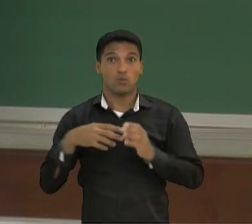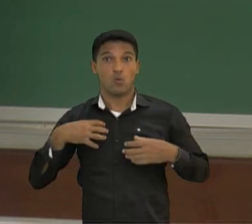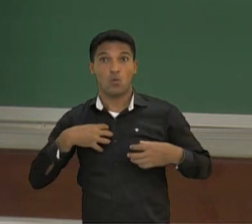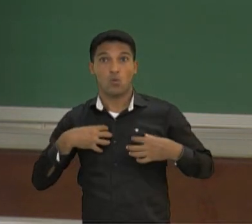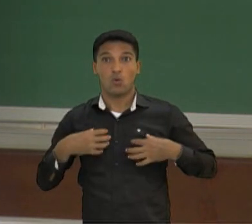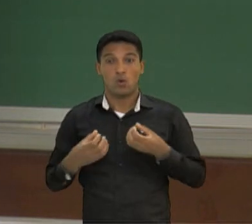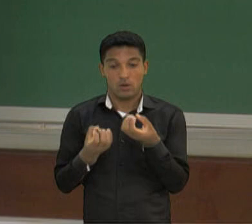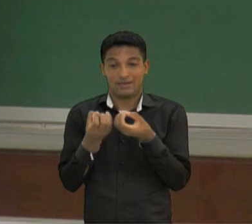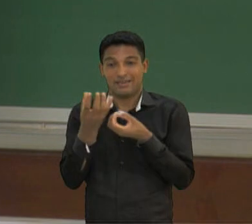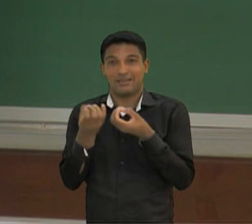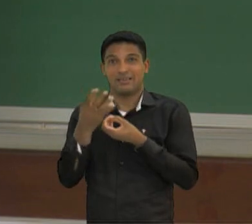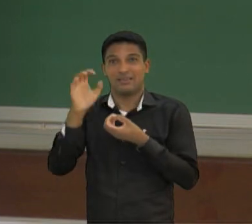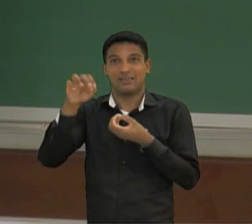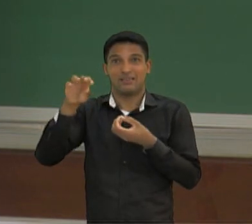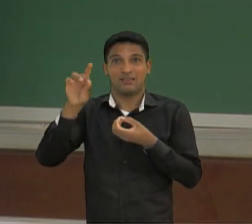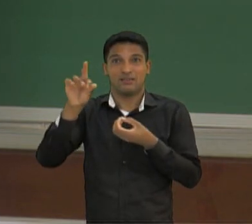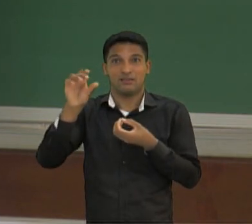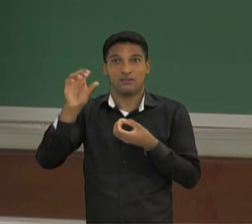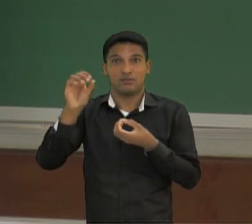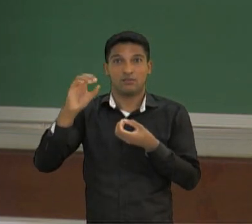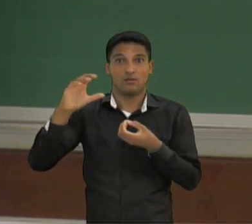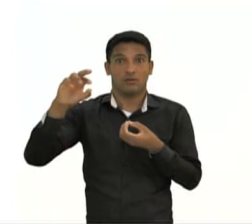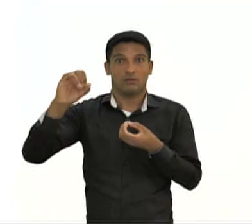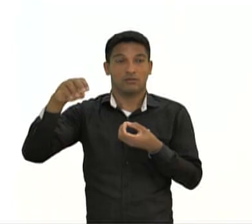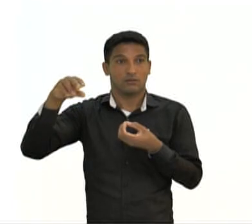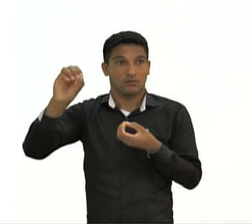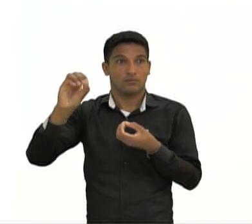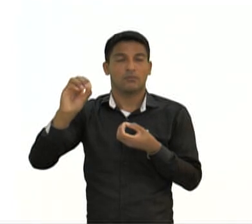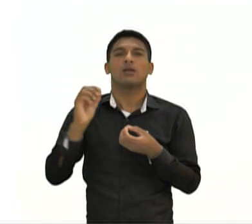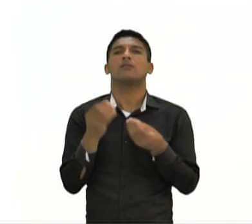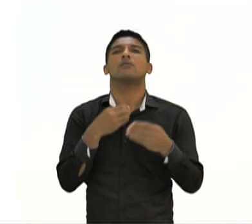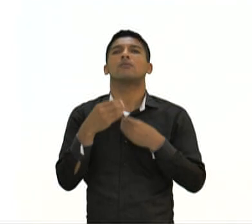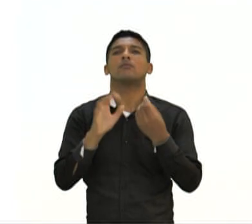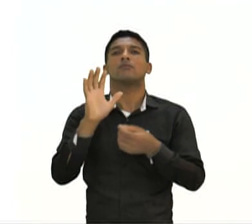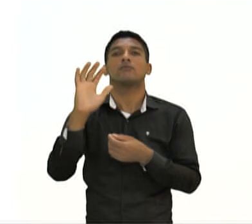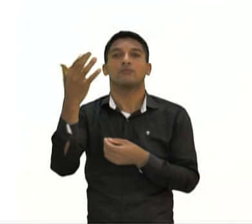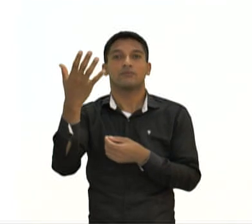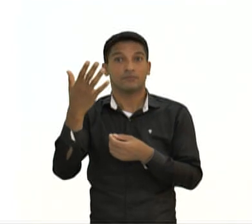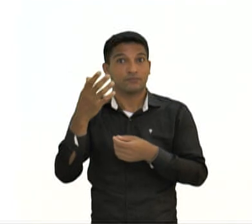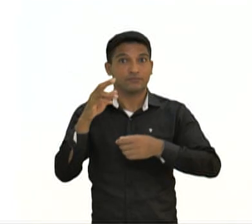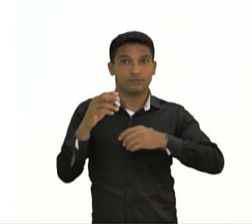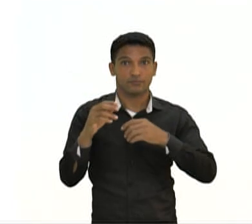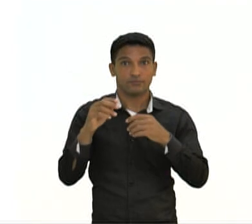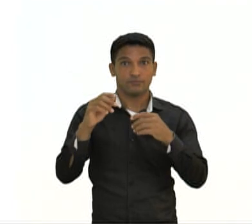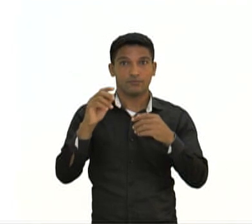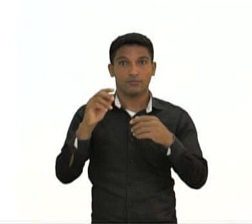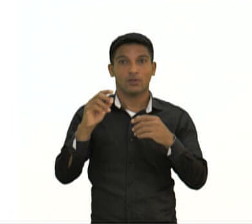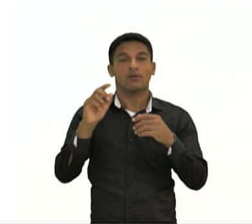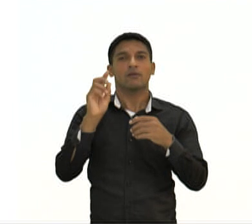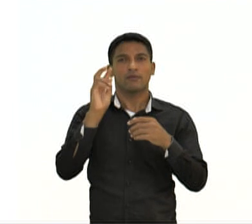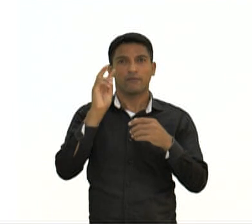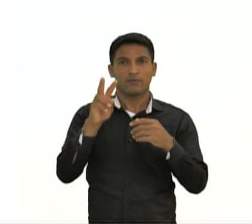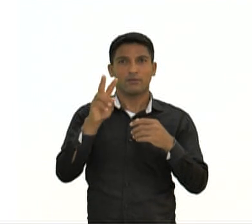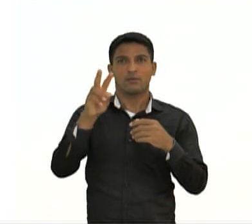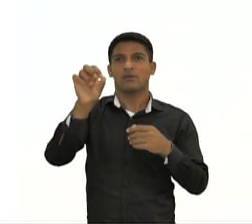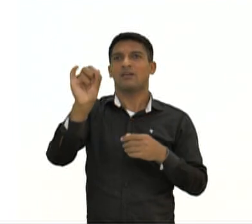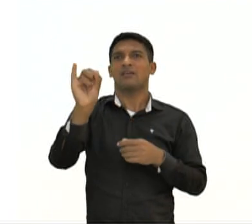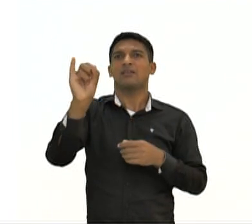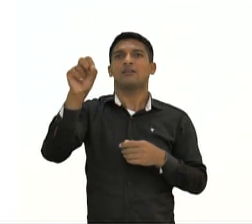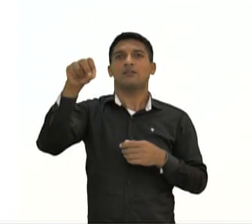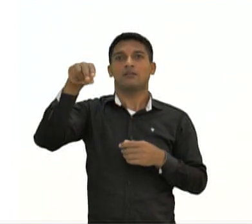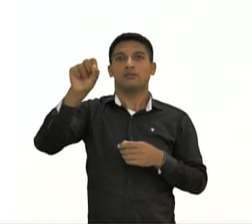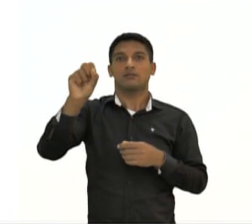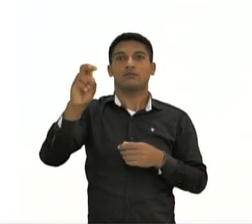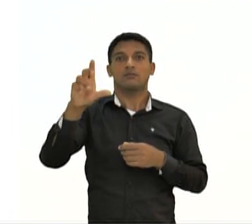isso acontece? Tá? Então eu trouxe aqui para vocês, nesse slide, um exemplo da insulina, que é um hormônio que é